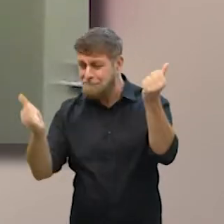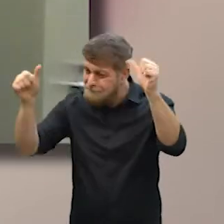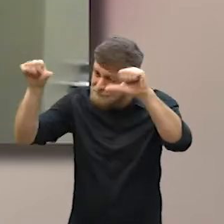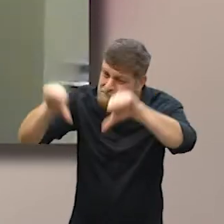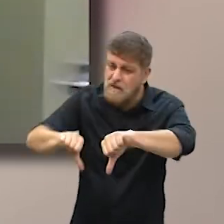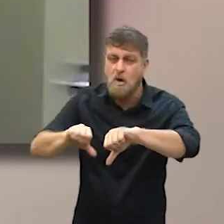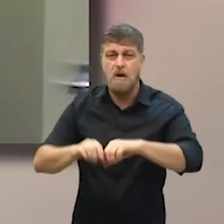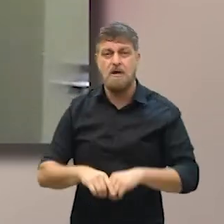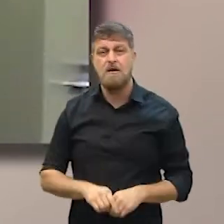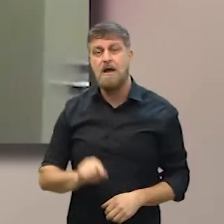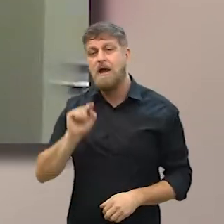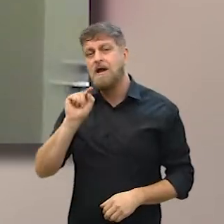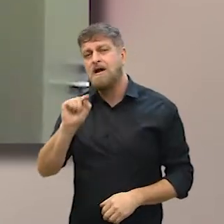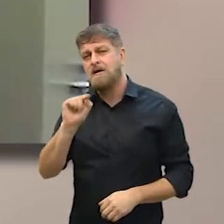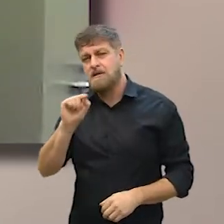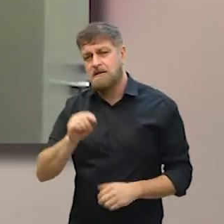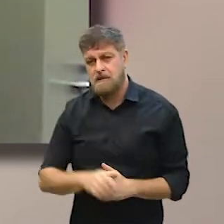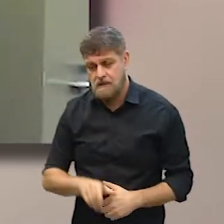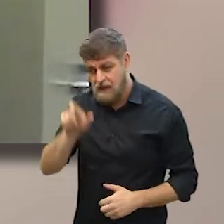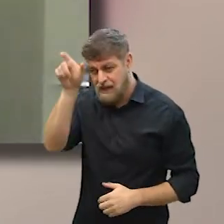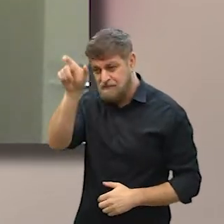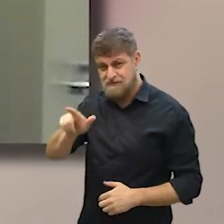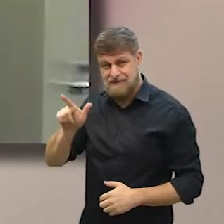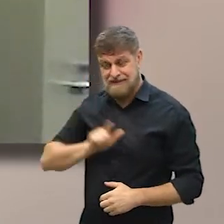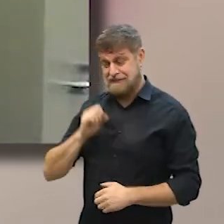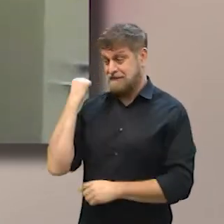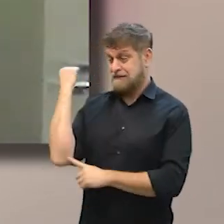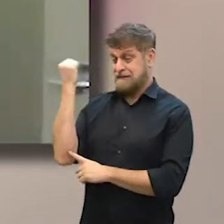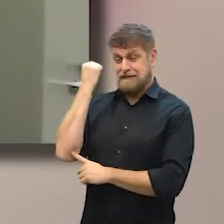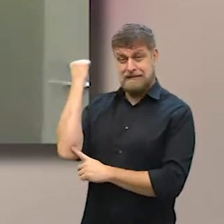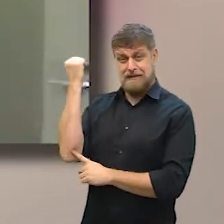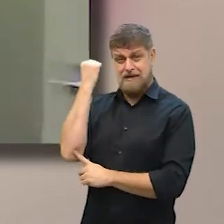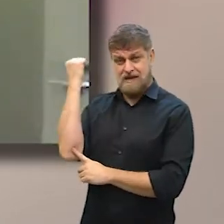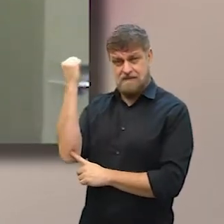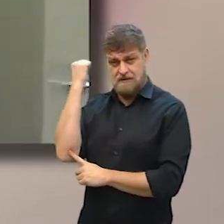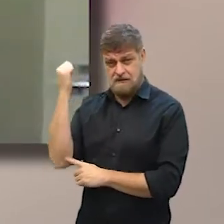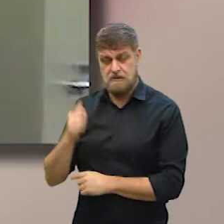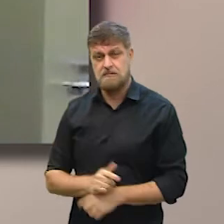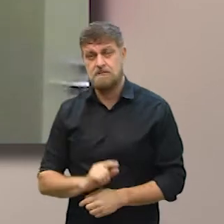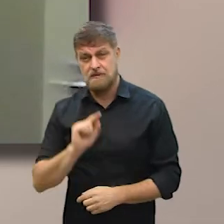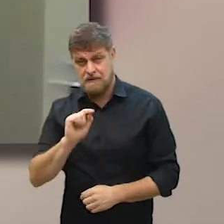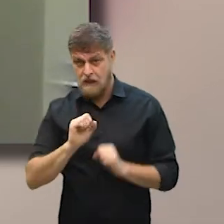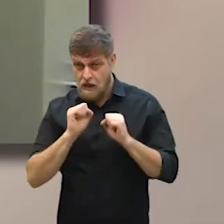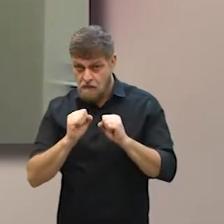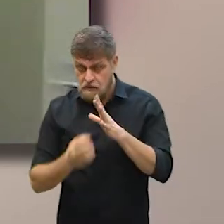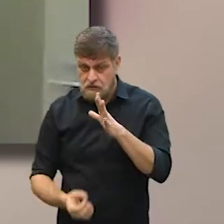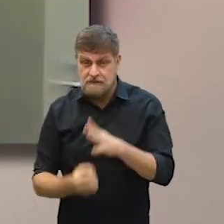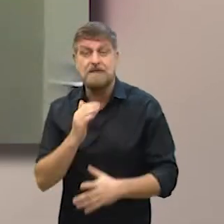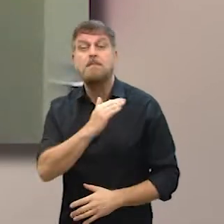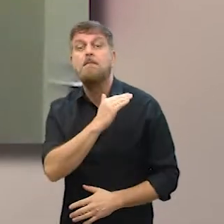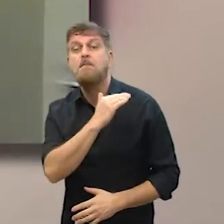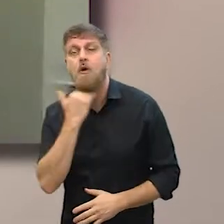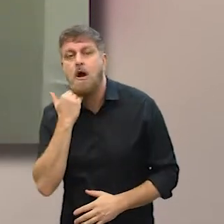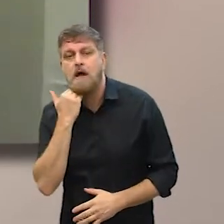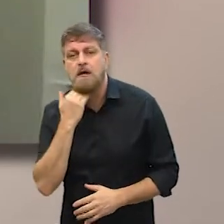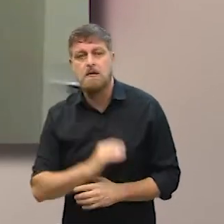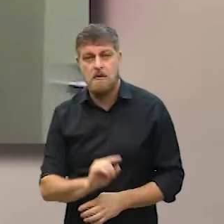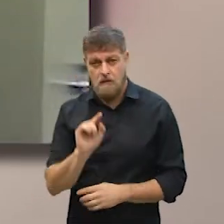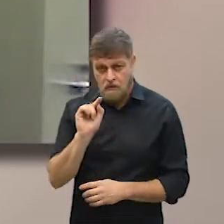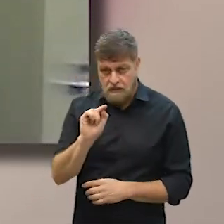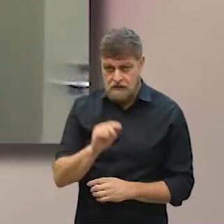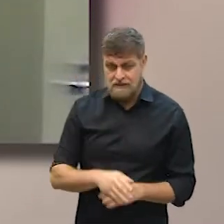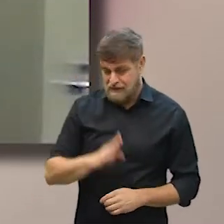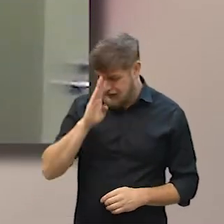pior no aqueles que têm mais gravidade da doença aí que podem até o óbito